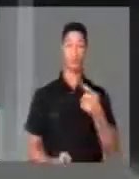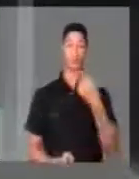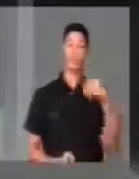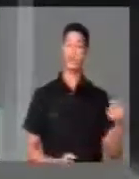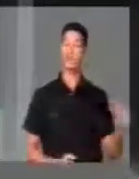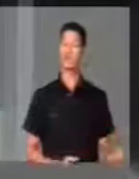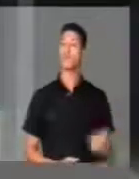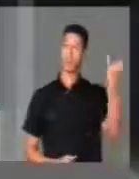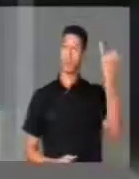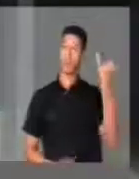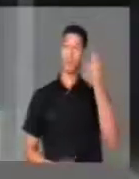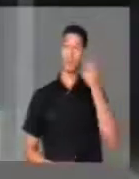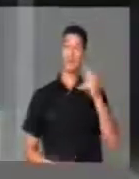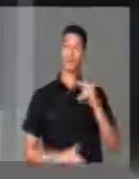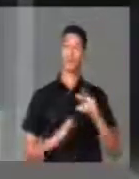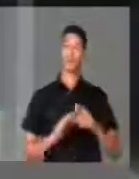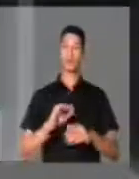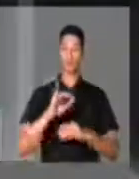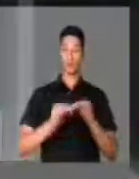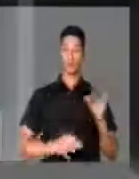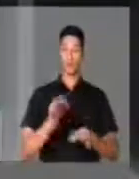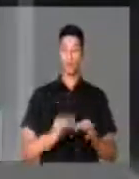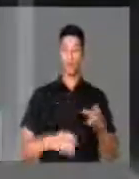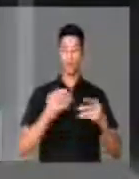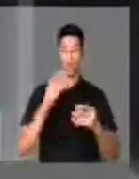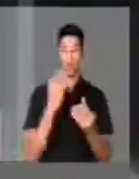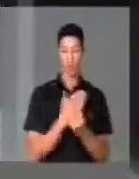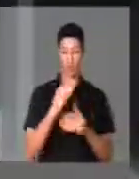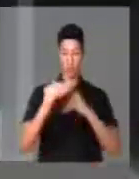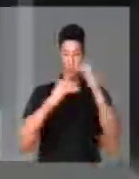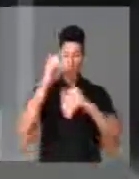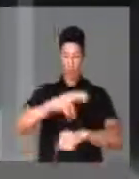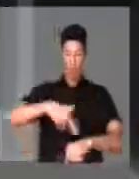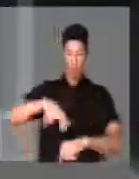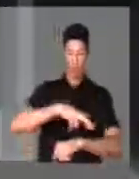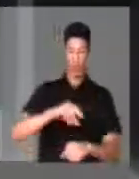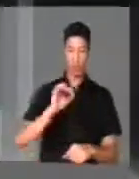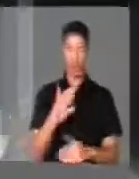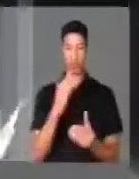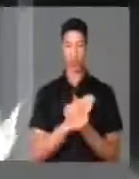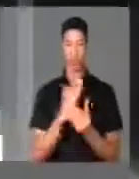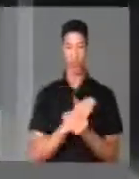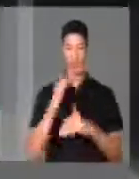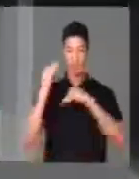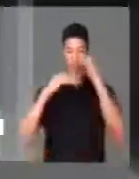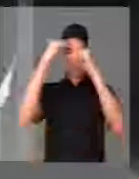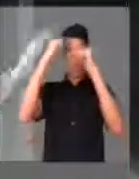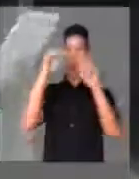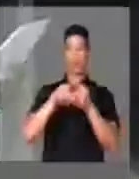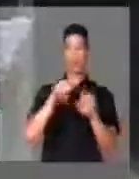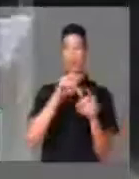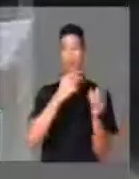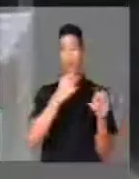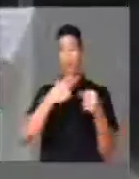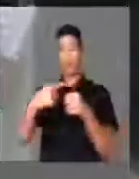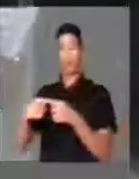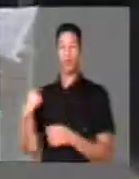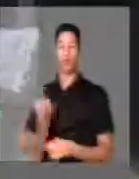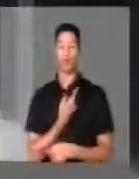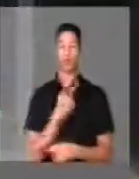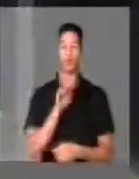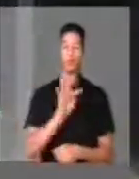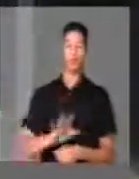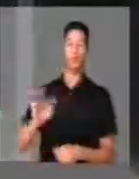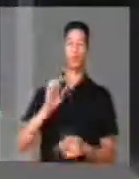são fundamentais, ao seu juízo, a um processo de desenvolvimento regional, a um processo de desenvolvimento em cada uma das nossas